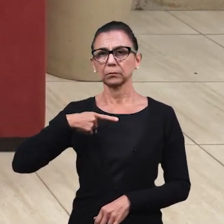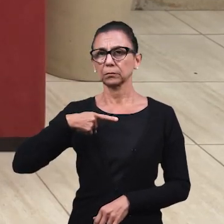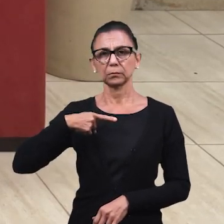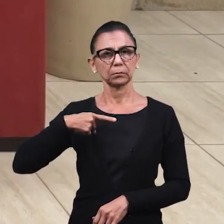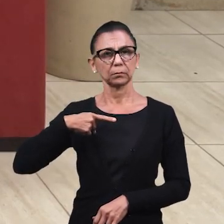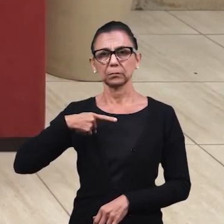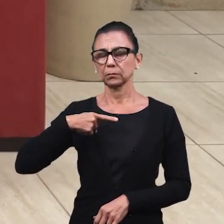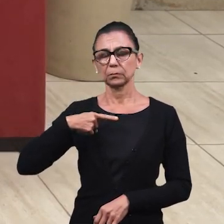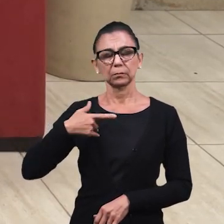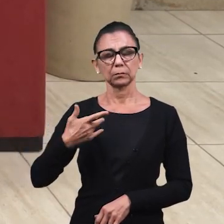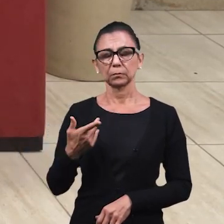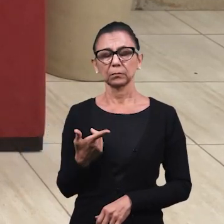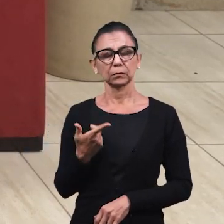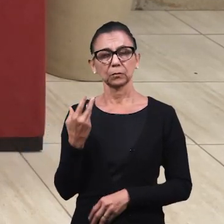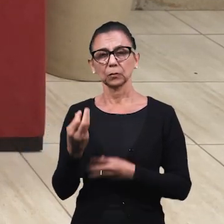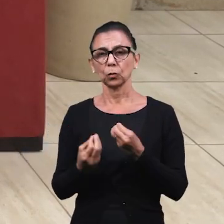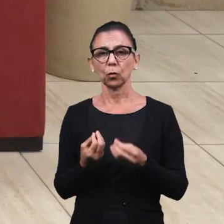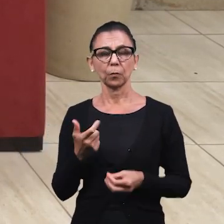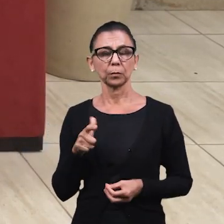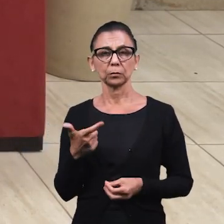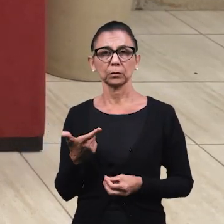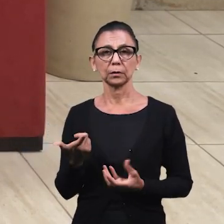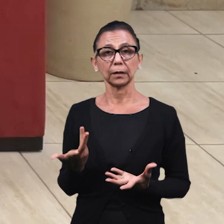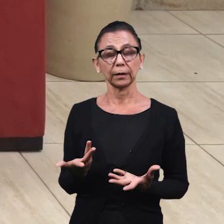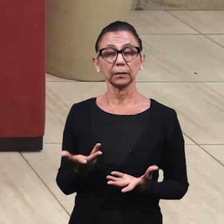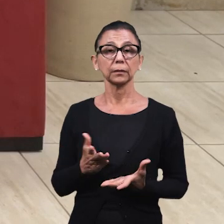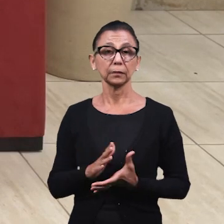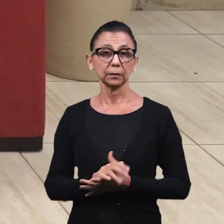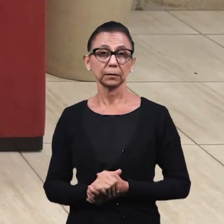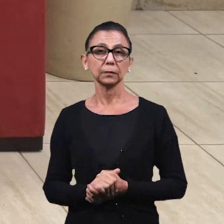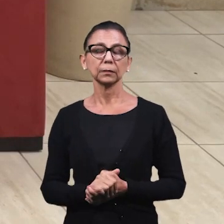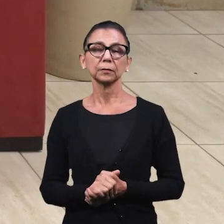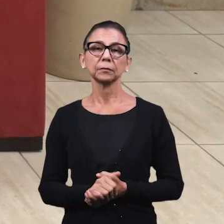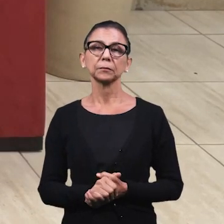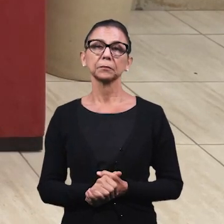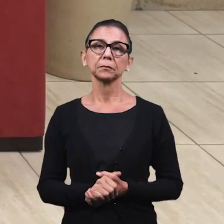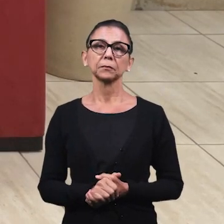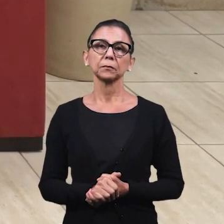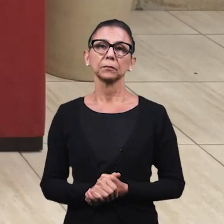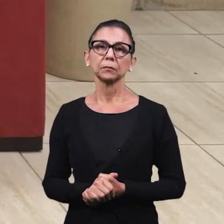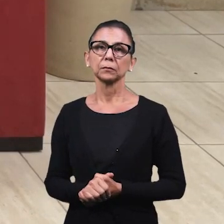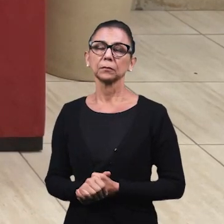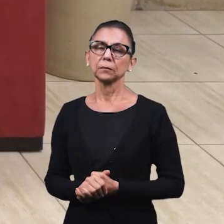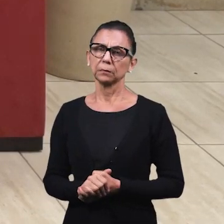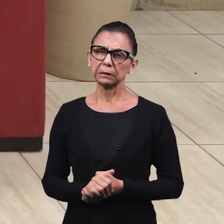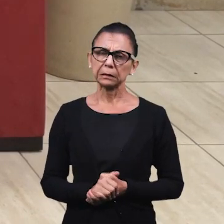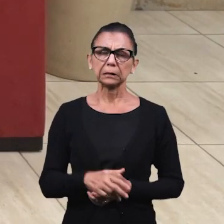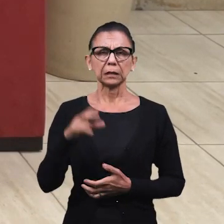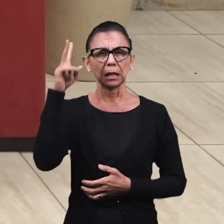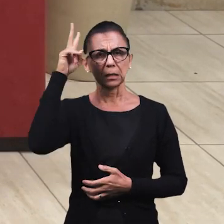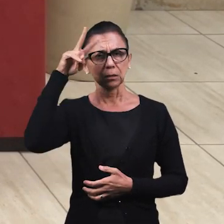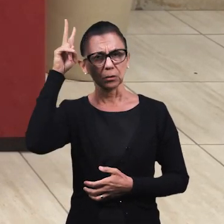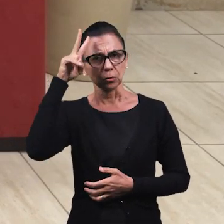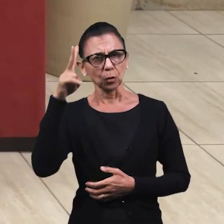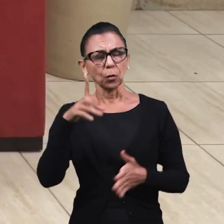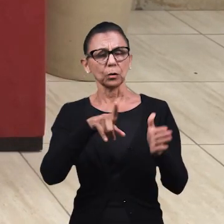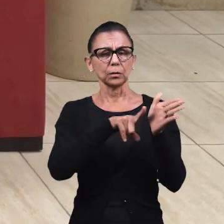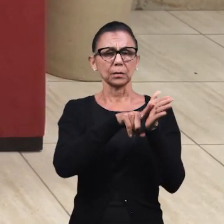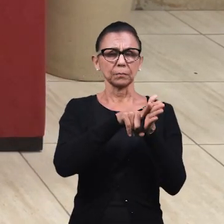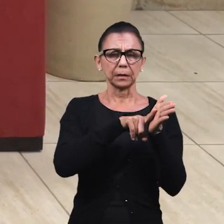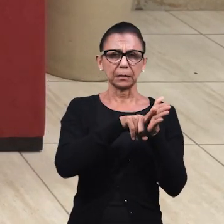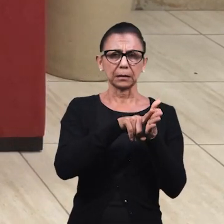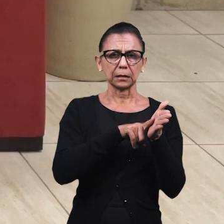porque até mesmo a parte teológica tem o seu lugar, os estudos, os bancos